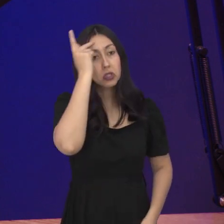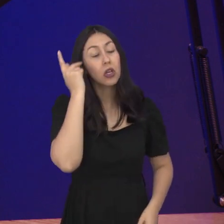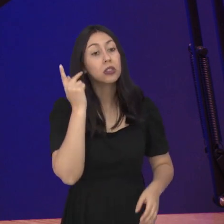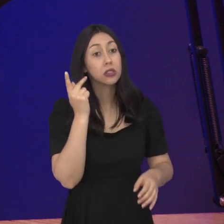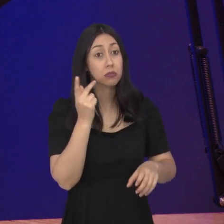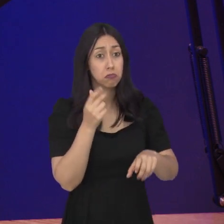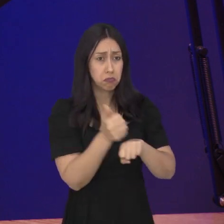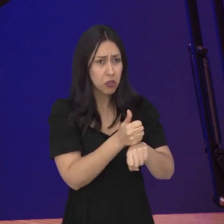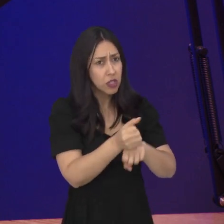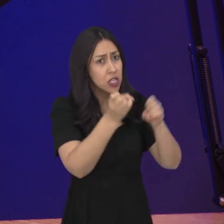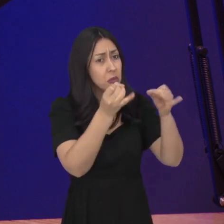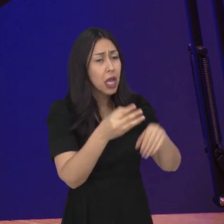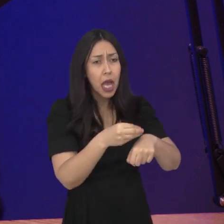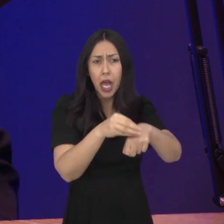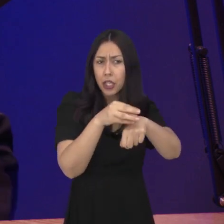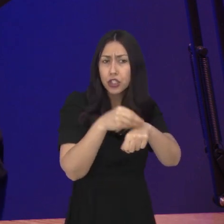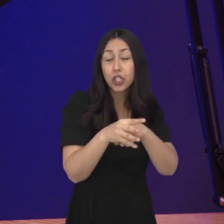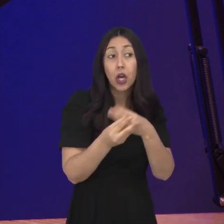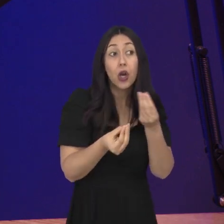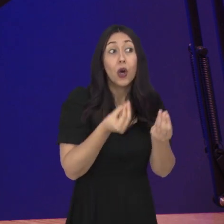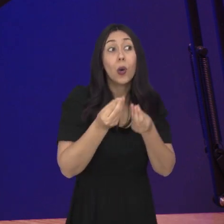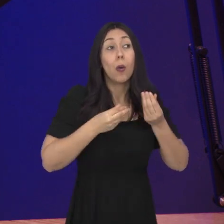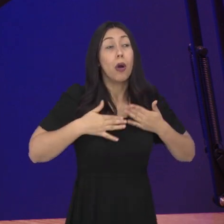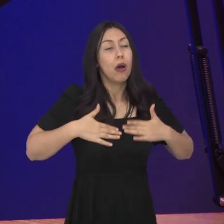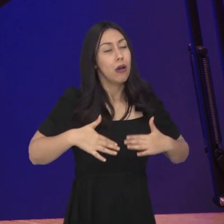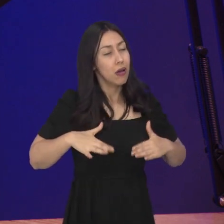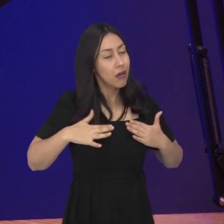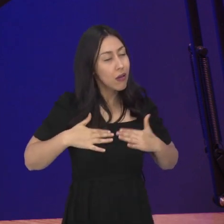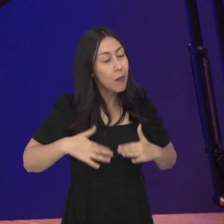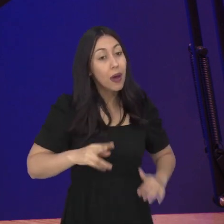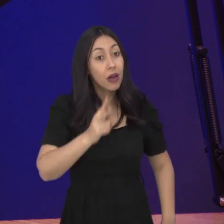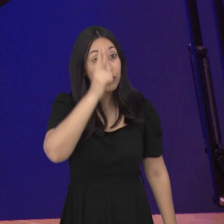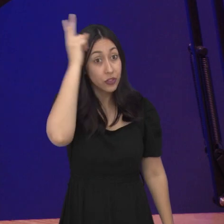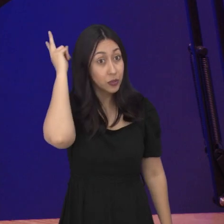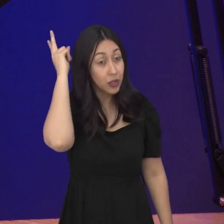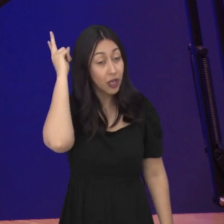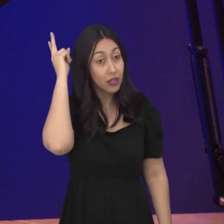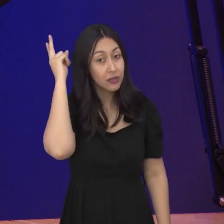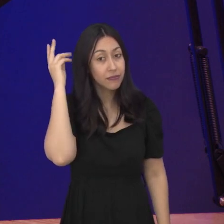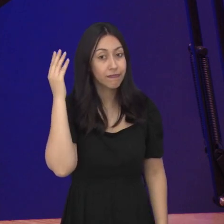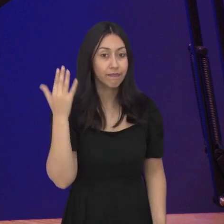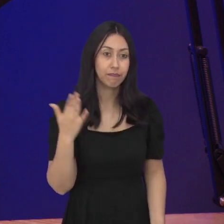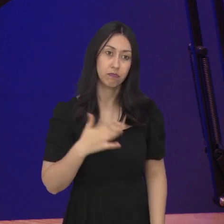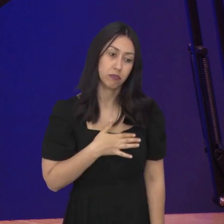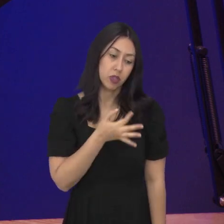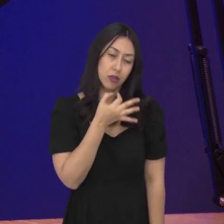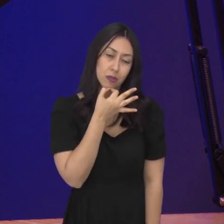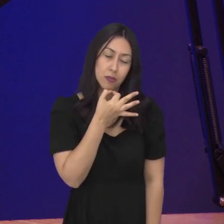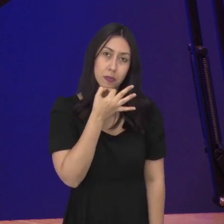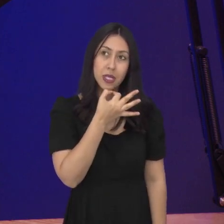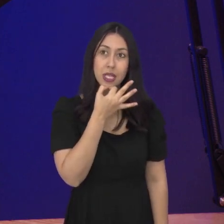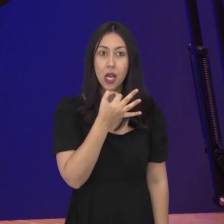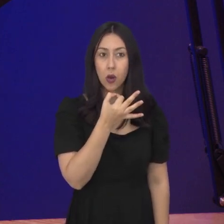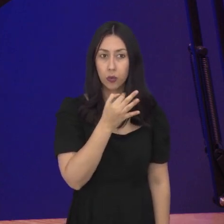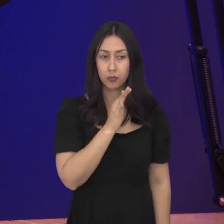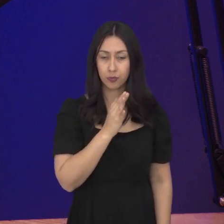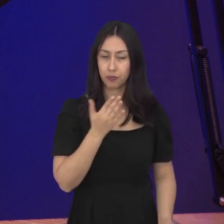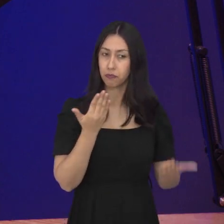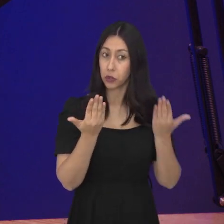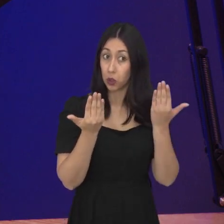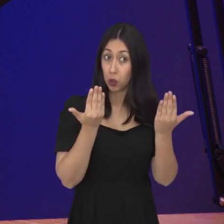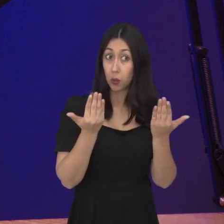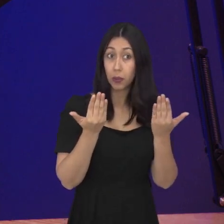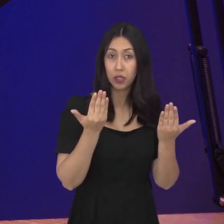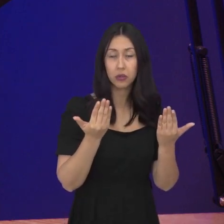sobre... dão dicas de como ficar mais tranquilo, né, antes de fazer o vestibular. Eu acho que, sei lá, usando